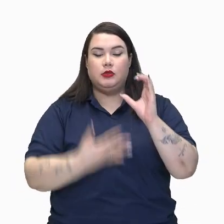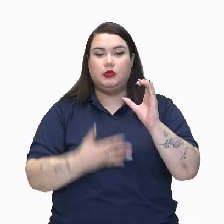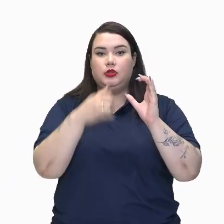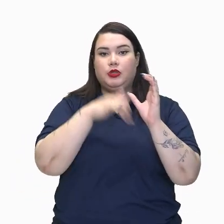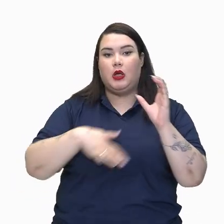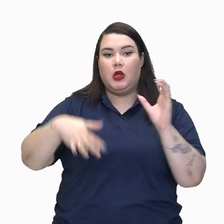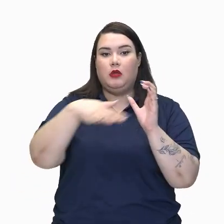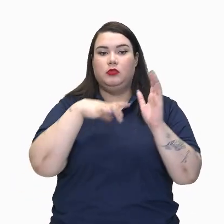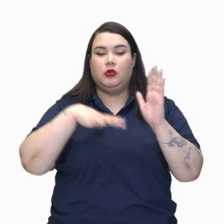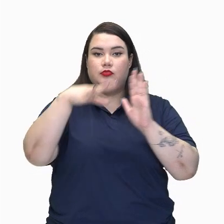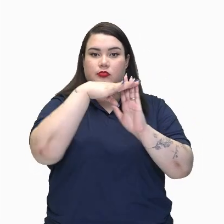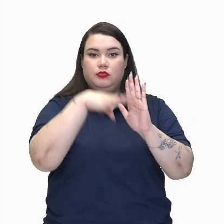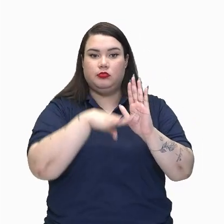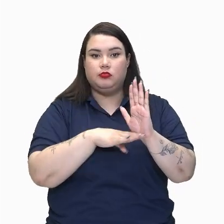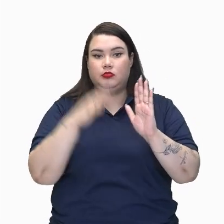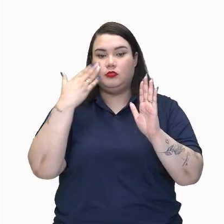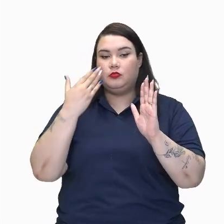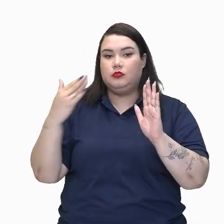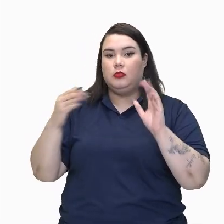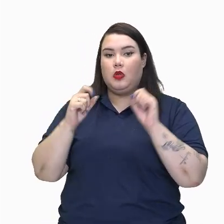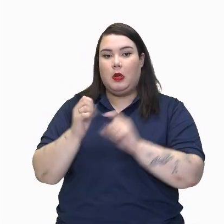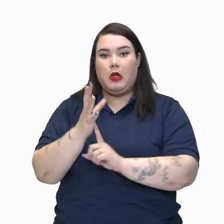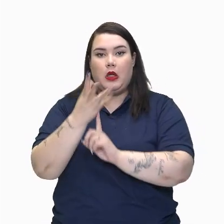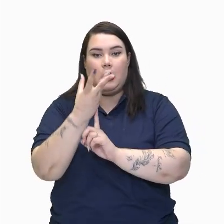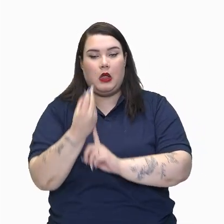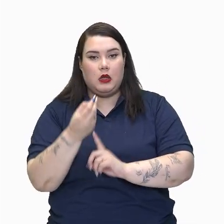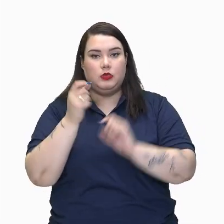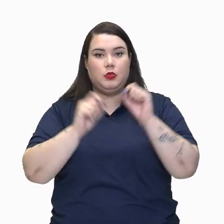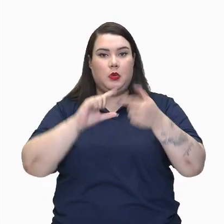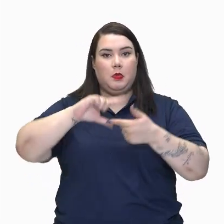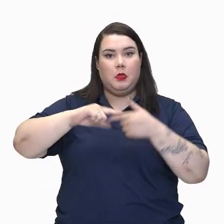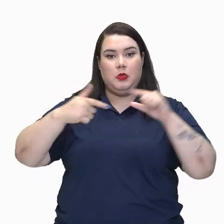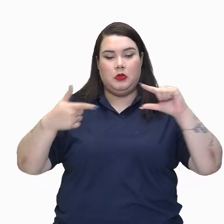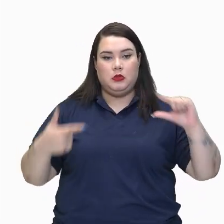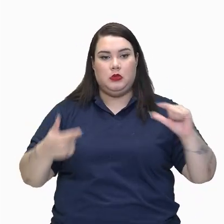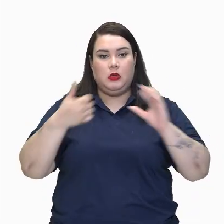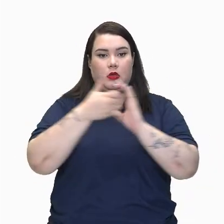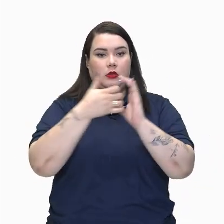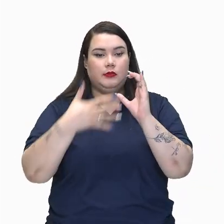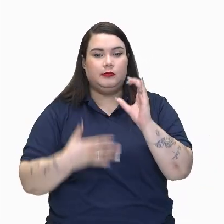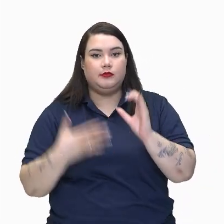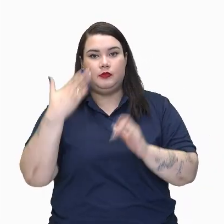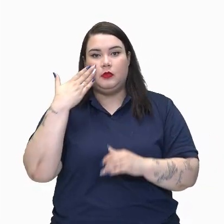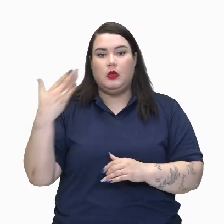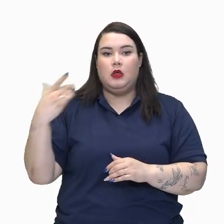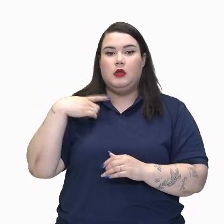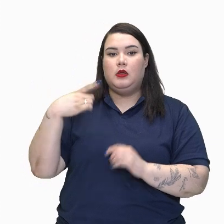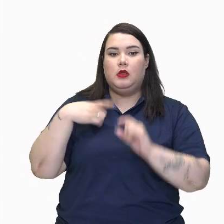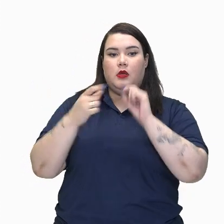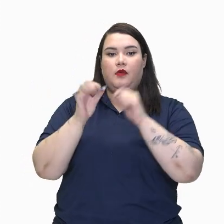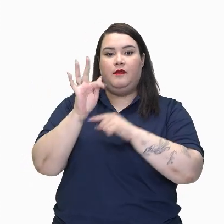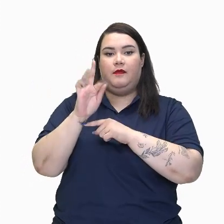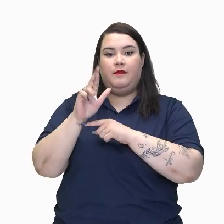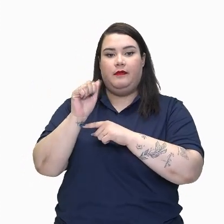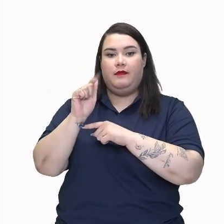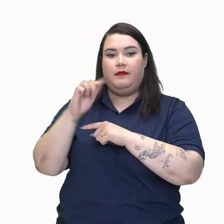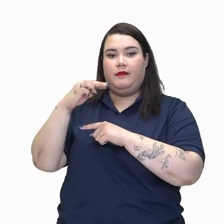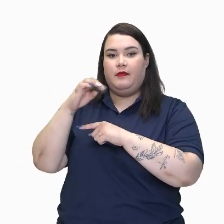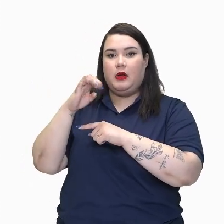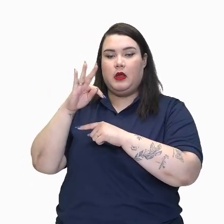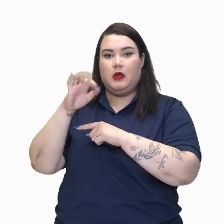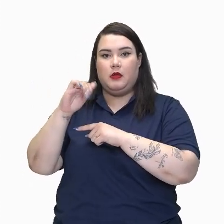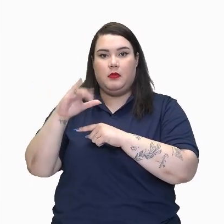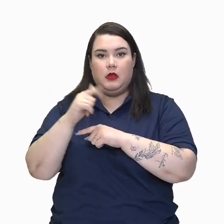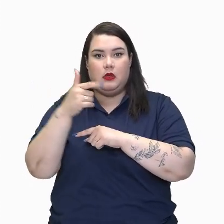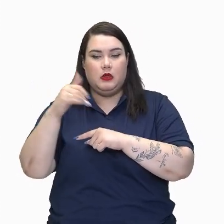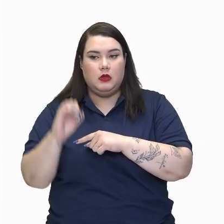falar principalmente na arte modernista com esses elementos, com a fragmentação, principalmente do sujeito, ele não consegue